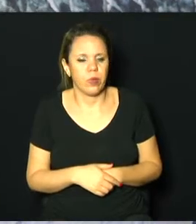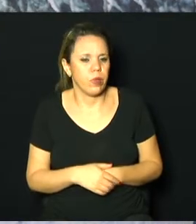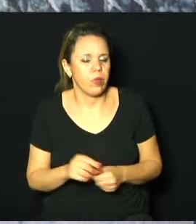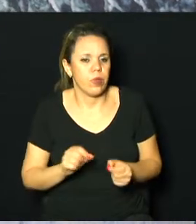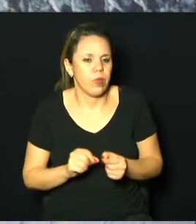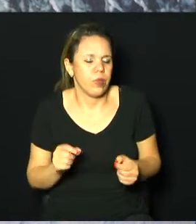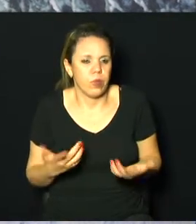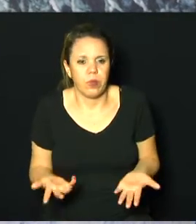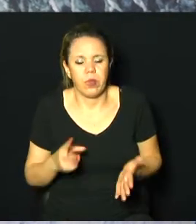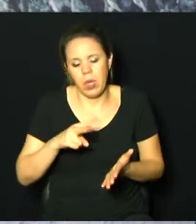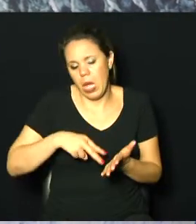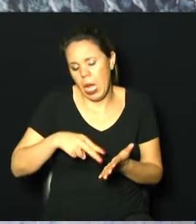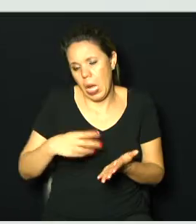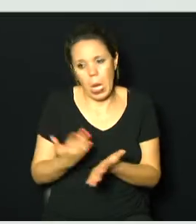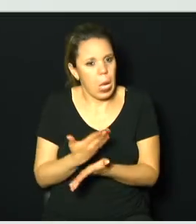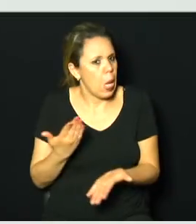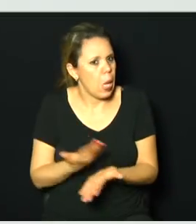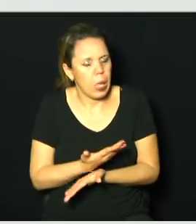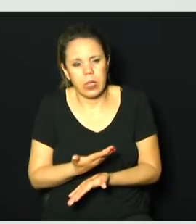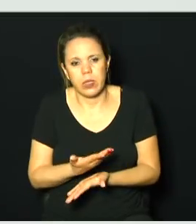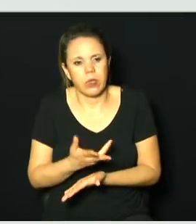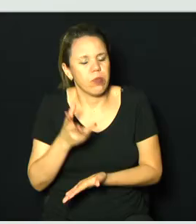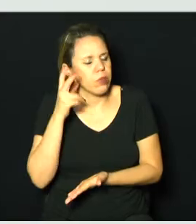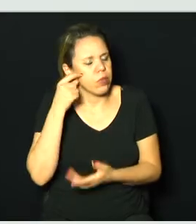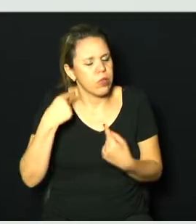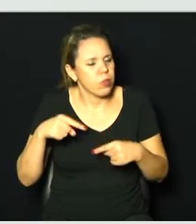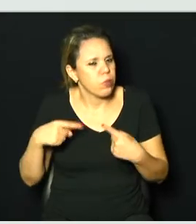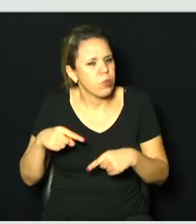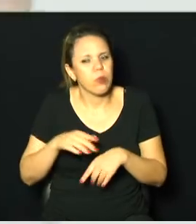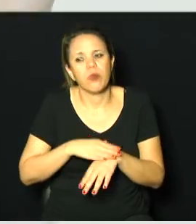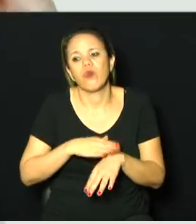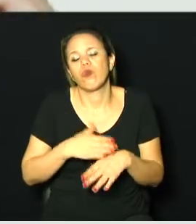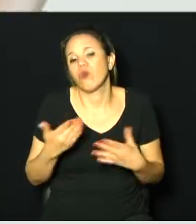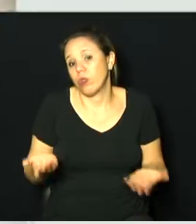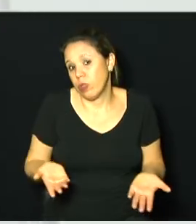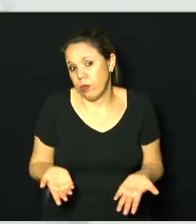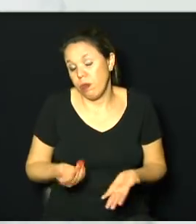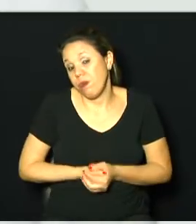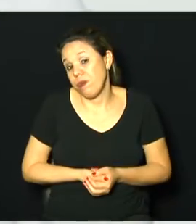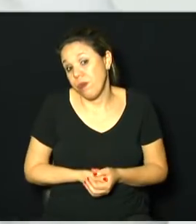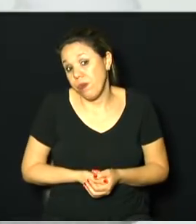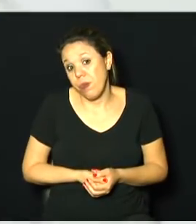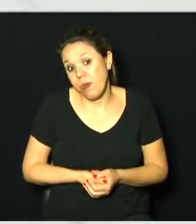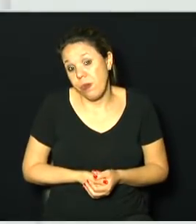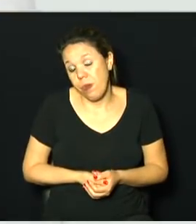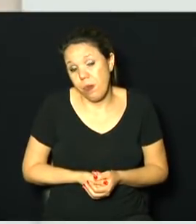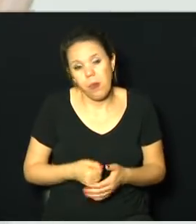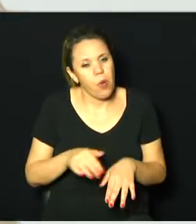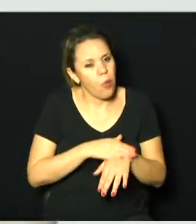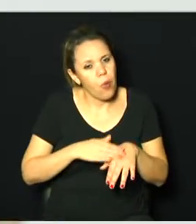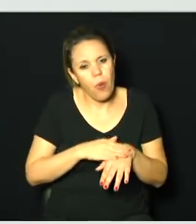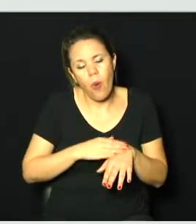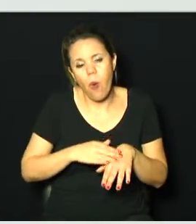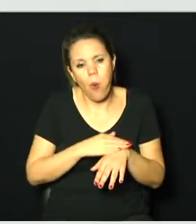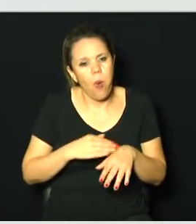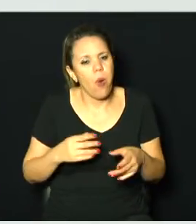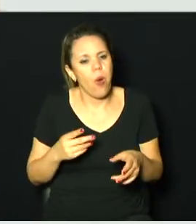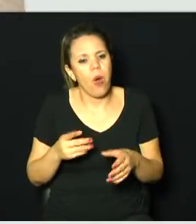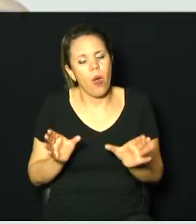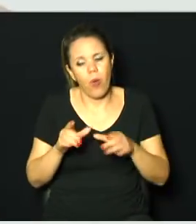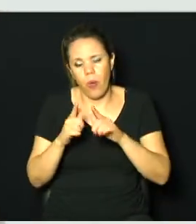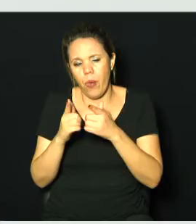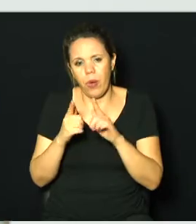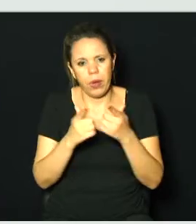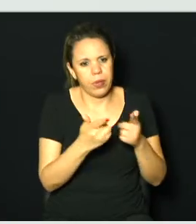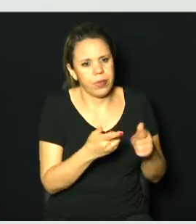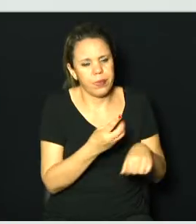fazer? Ler um livro, escutar uma música, né? Conversar buscar, fazer os grupos